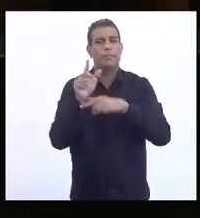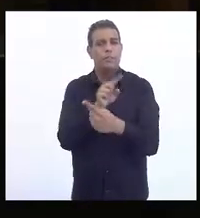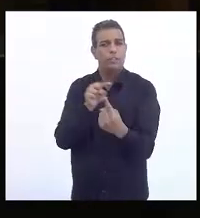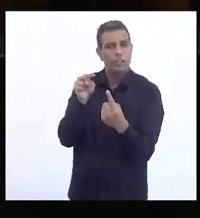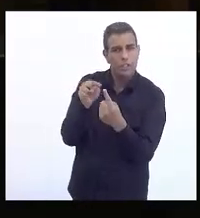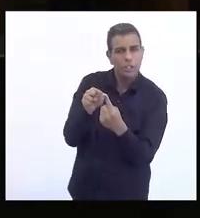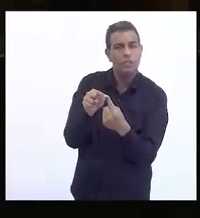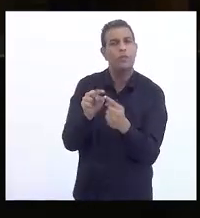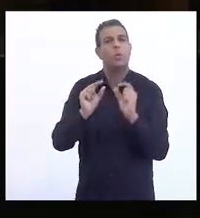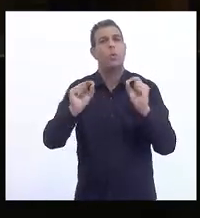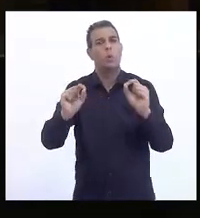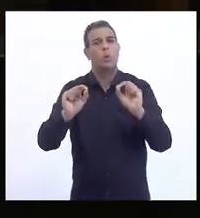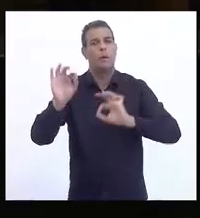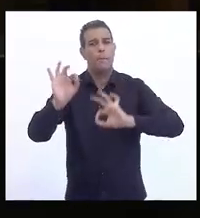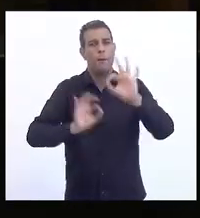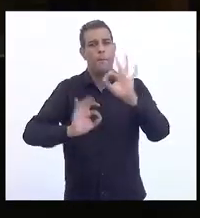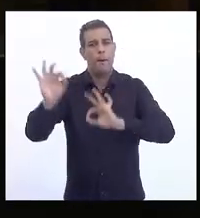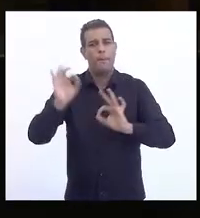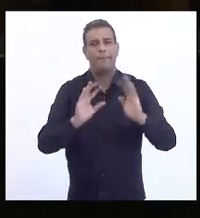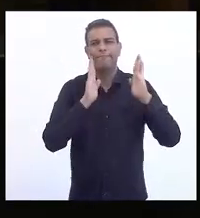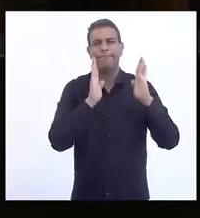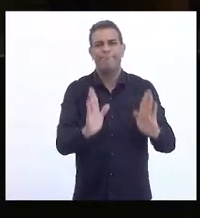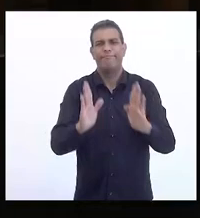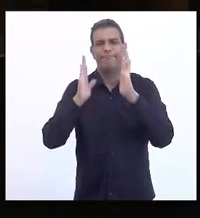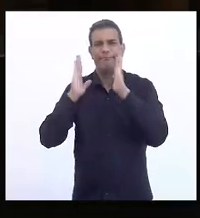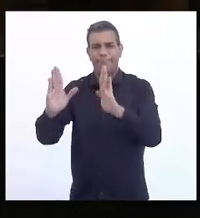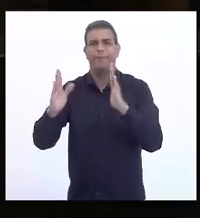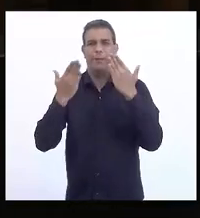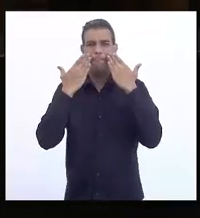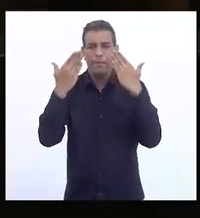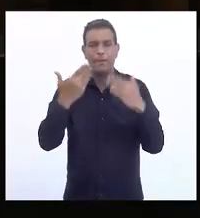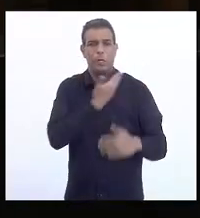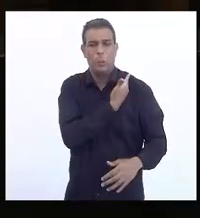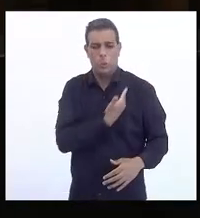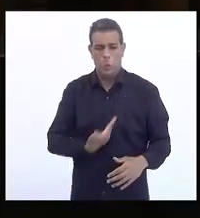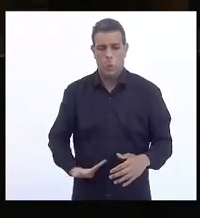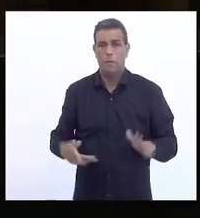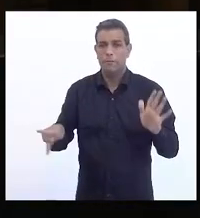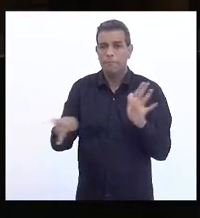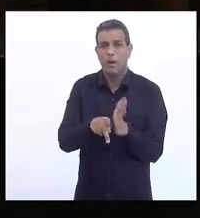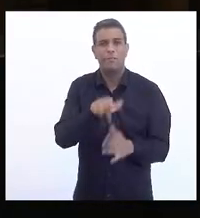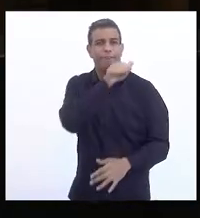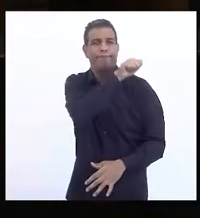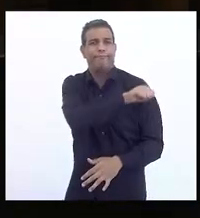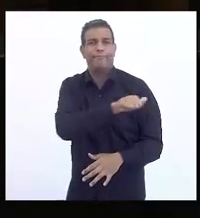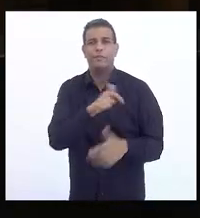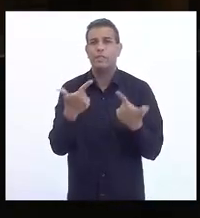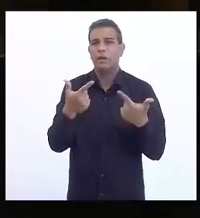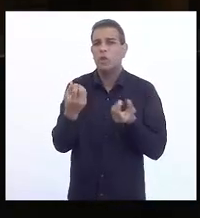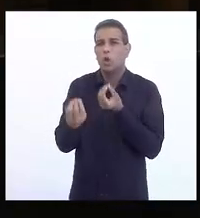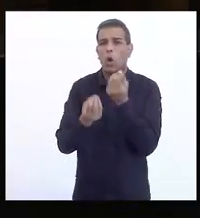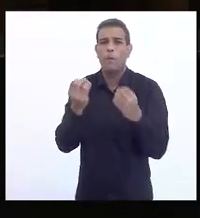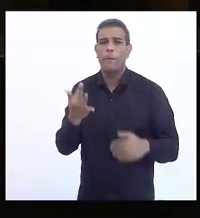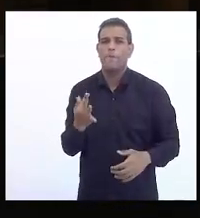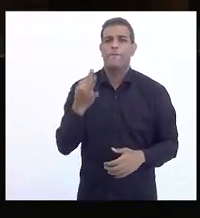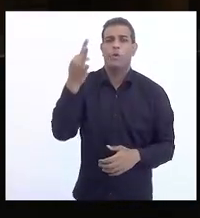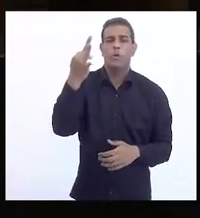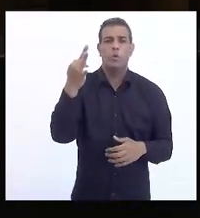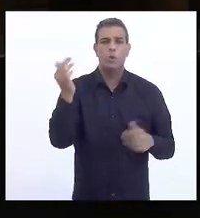motivo, o programa, o projeto apresentado pelo governo do estado, não tem a previsão